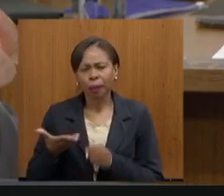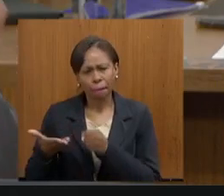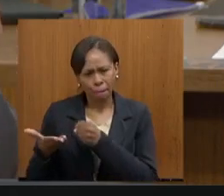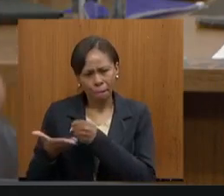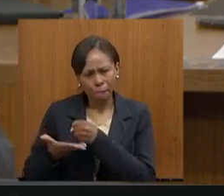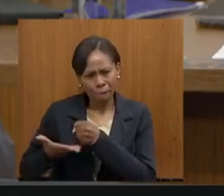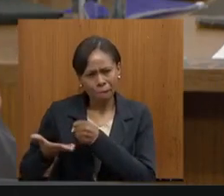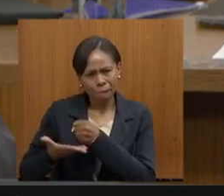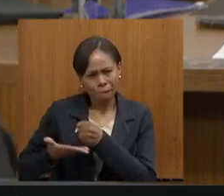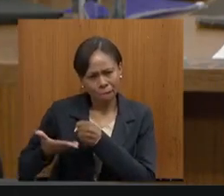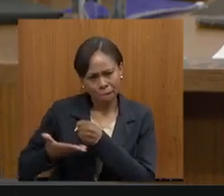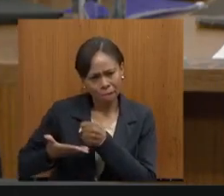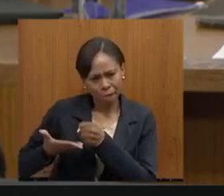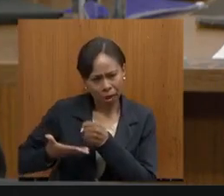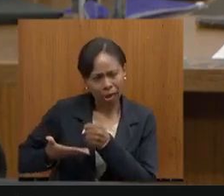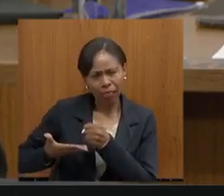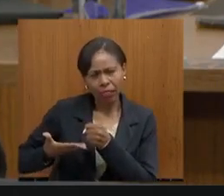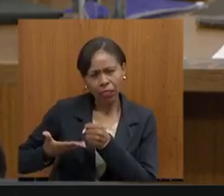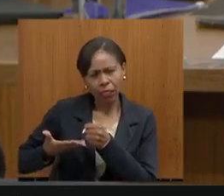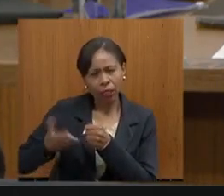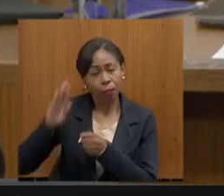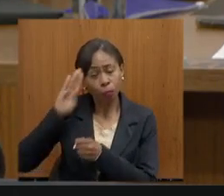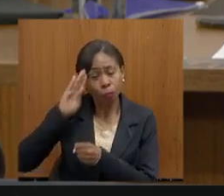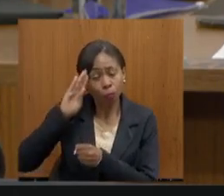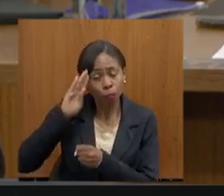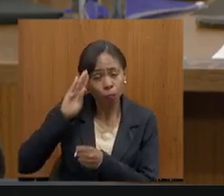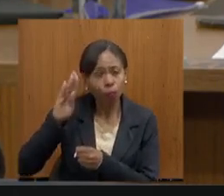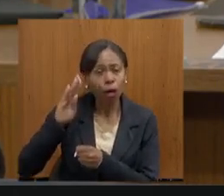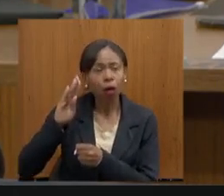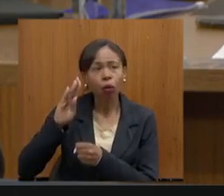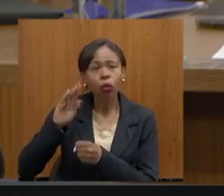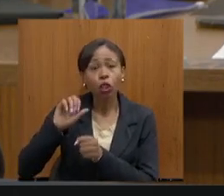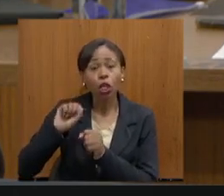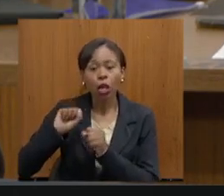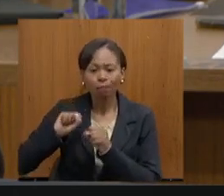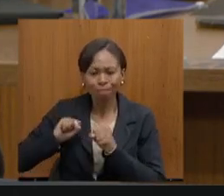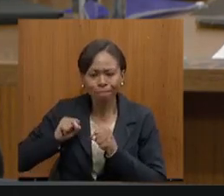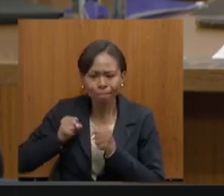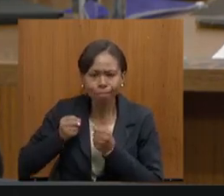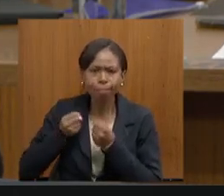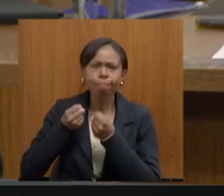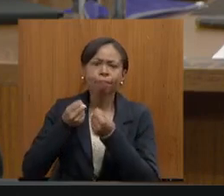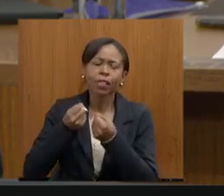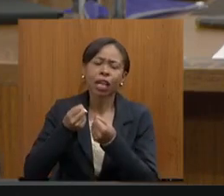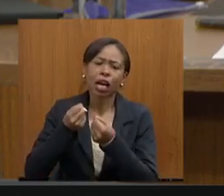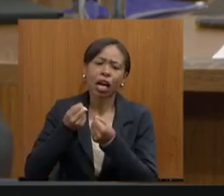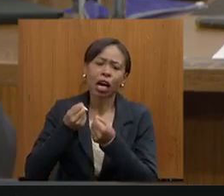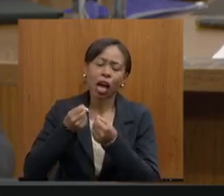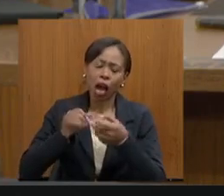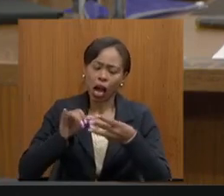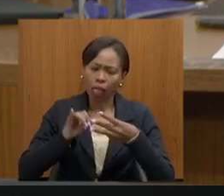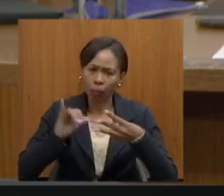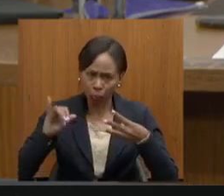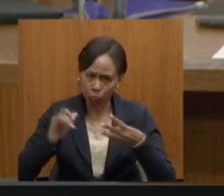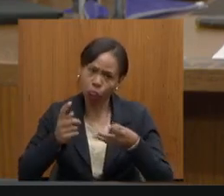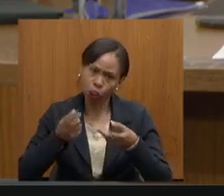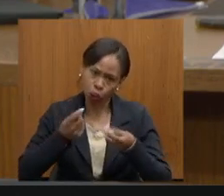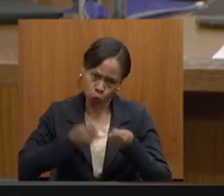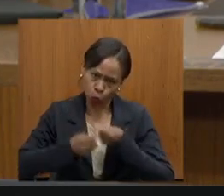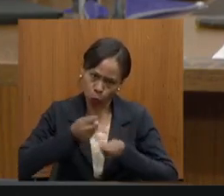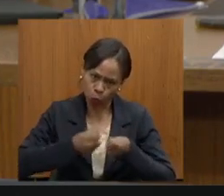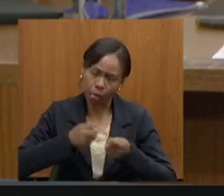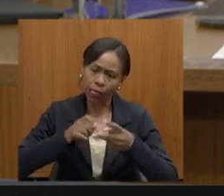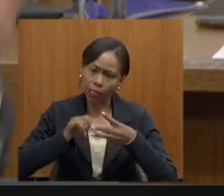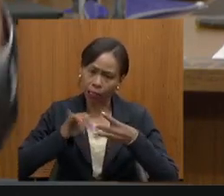a lógica de recuperar Econômica mente a CEMIG e depois de poder fazer